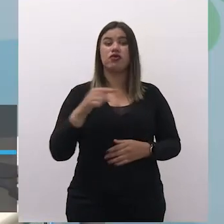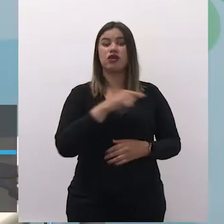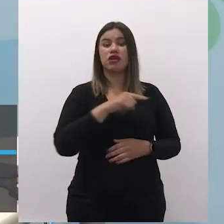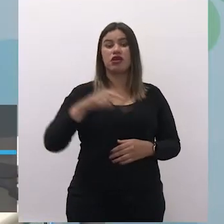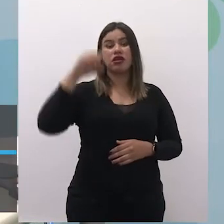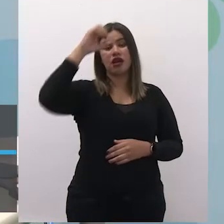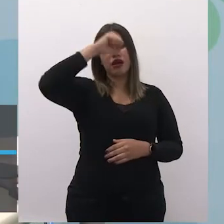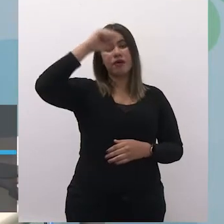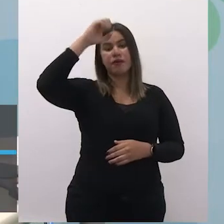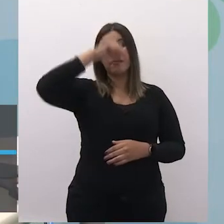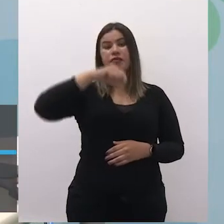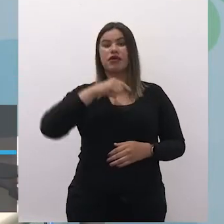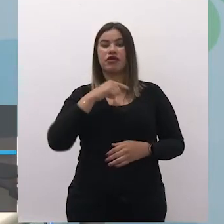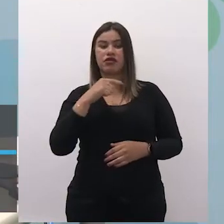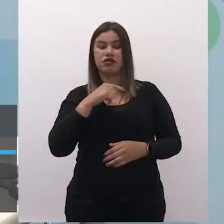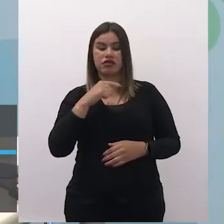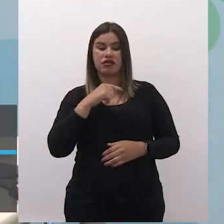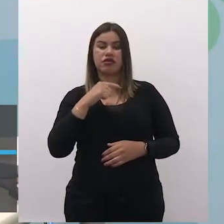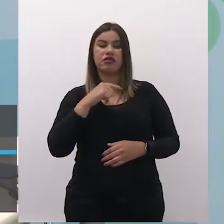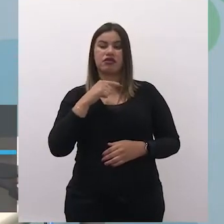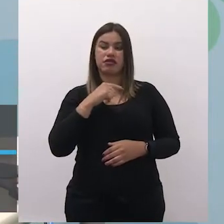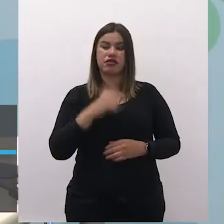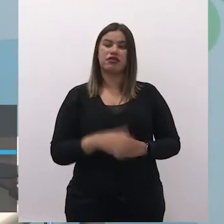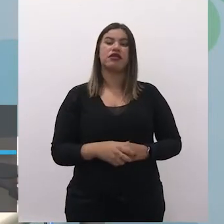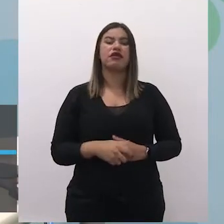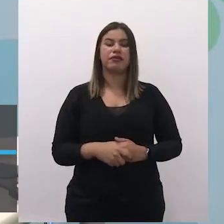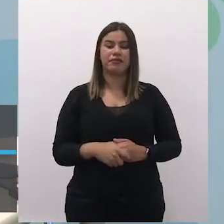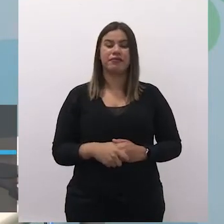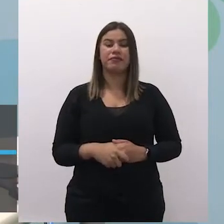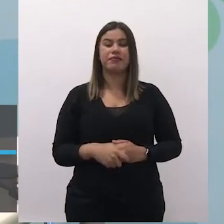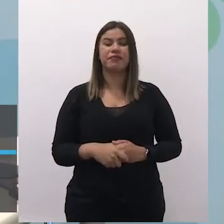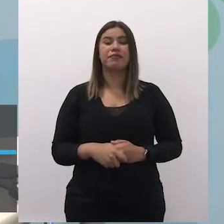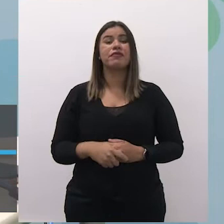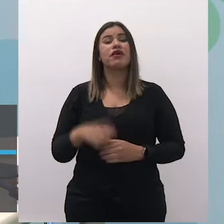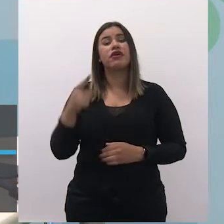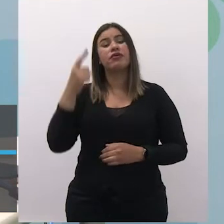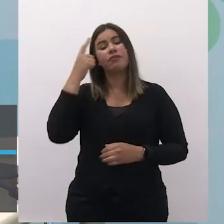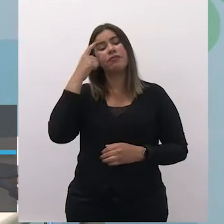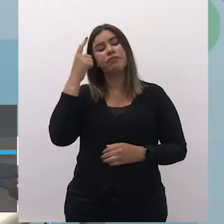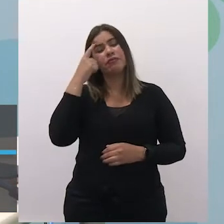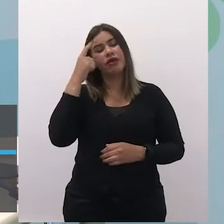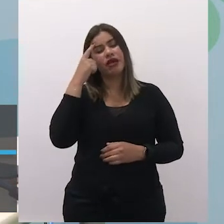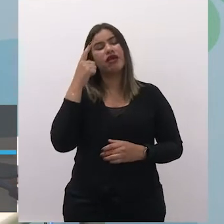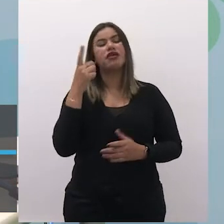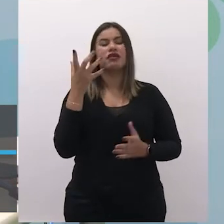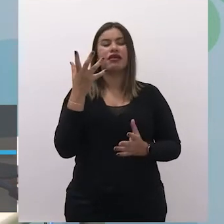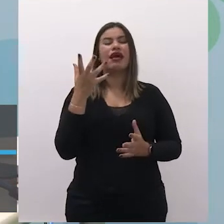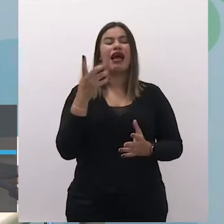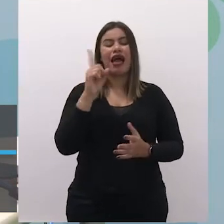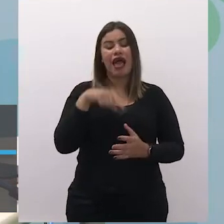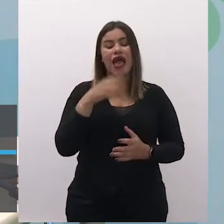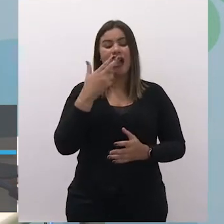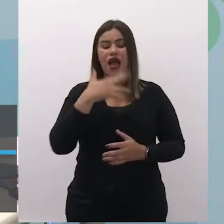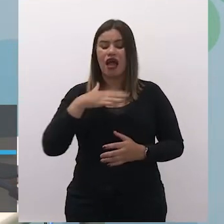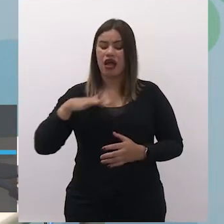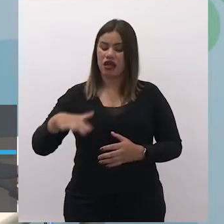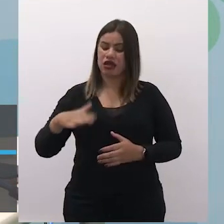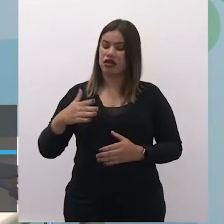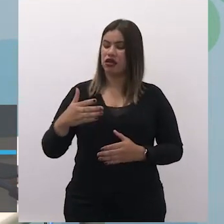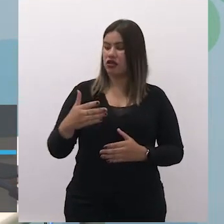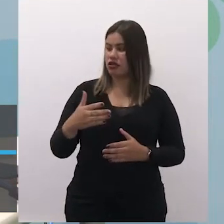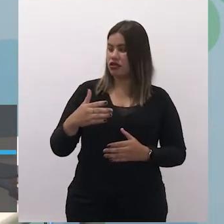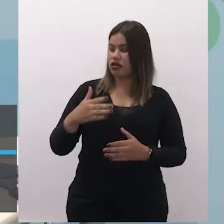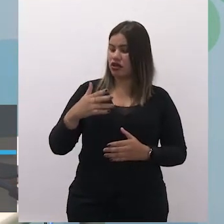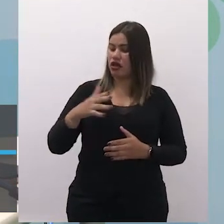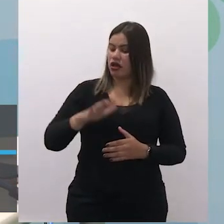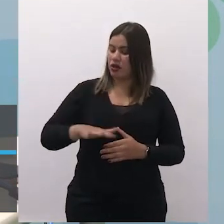tudo isso, né, uma fase de grande aprendizado. A gente pensa sempre na fase de grande aprendizado quando a criança ainda é pequena, quando ela está